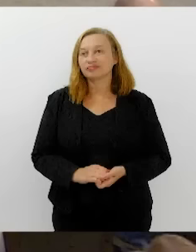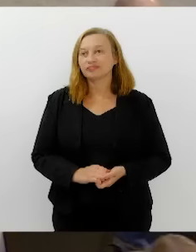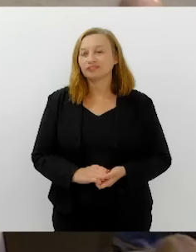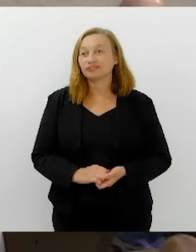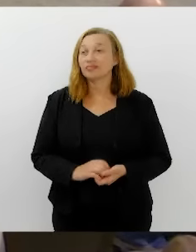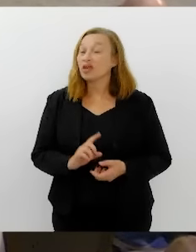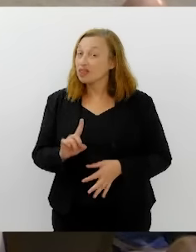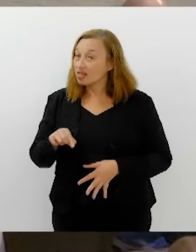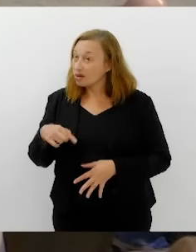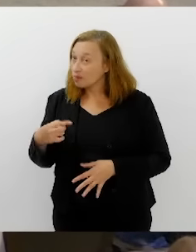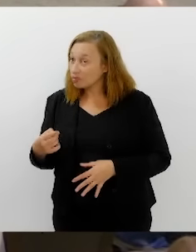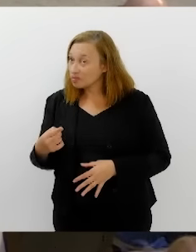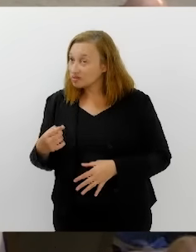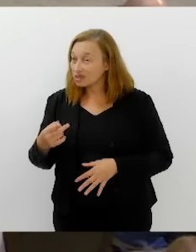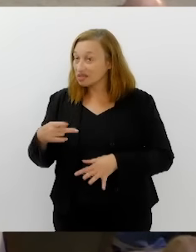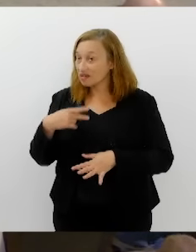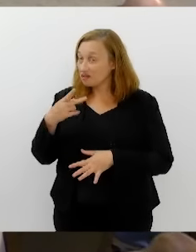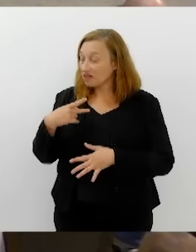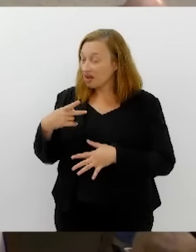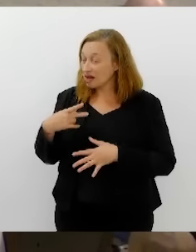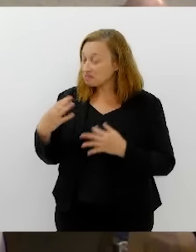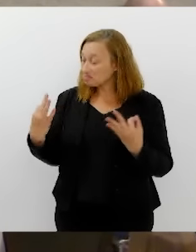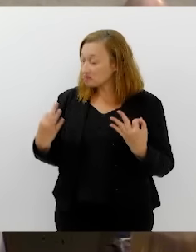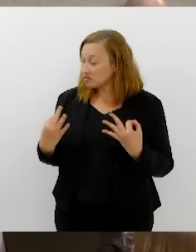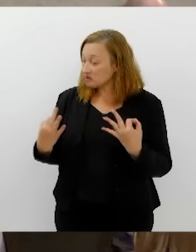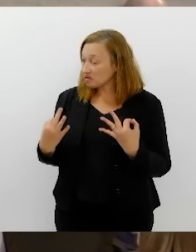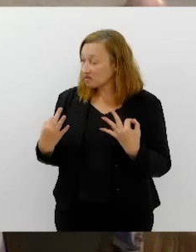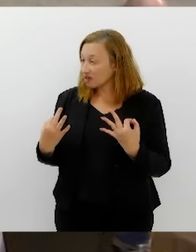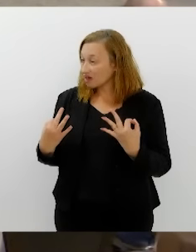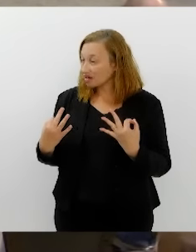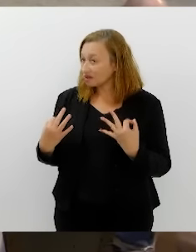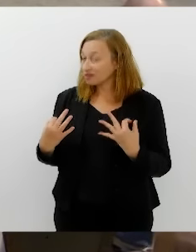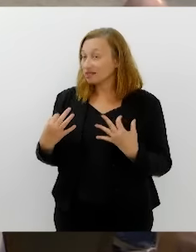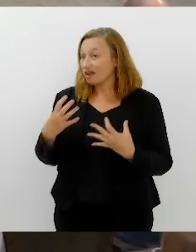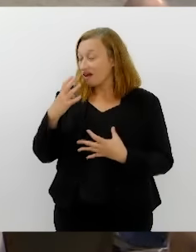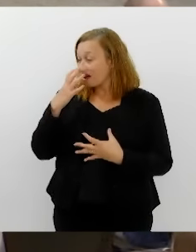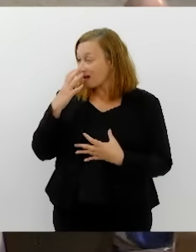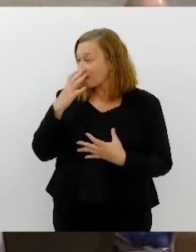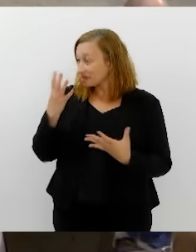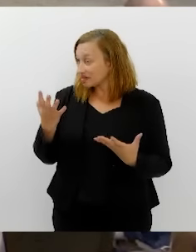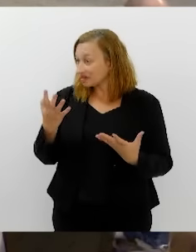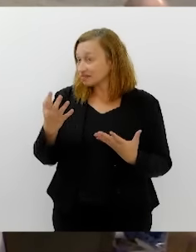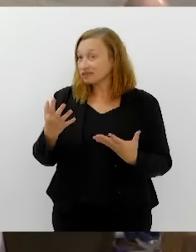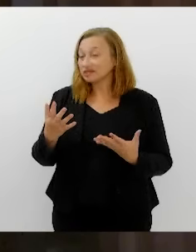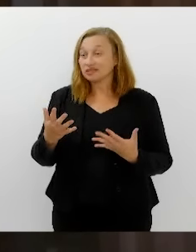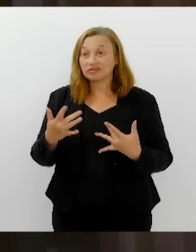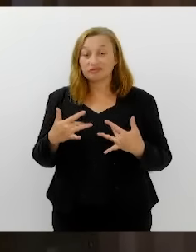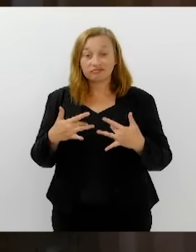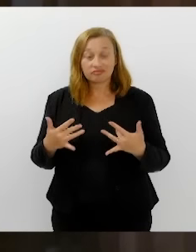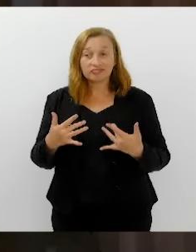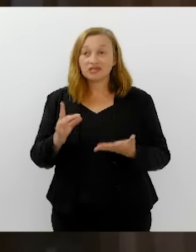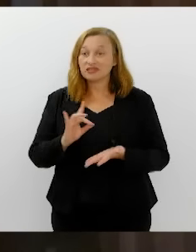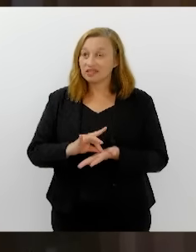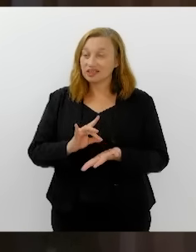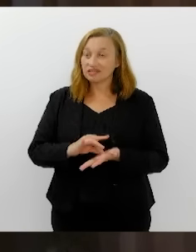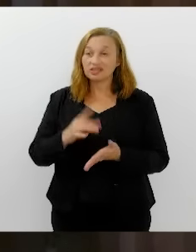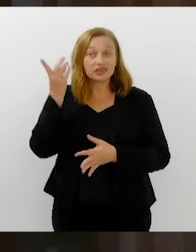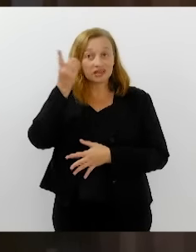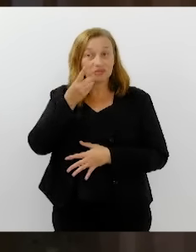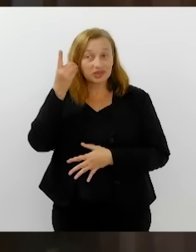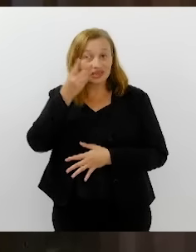Depois dessas palavras tão calorosas, tão fervorosas, tão cheias de afeto e tão verdadeiras do deputado